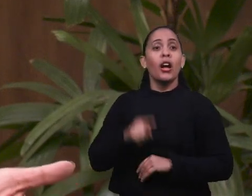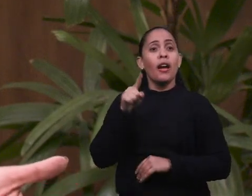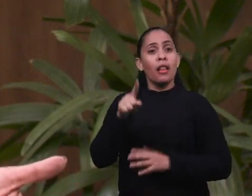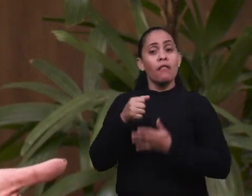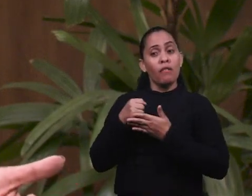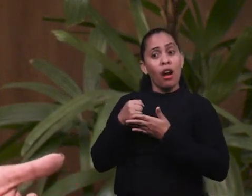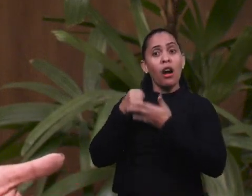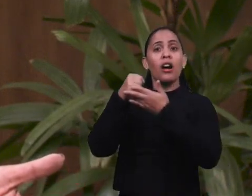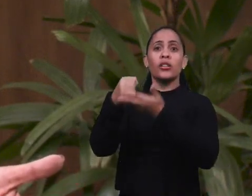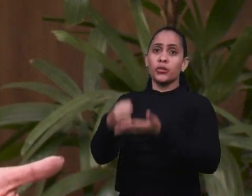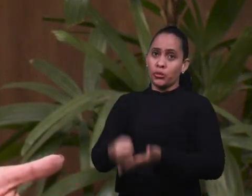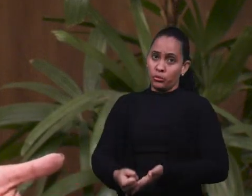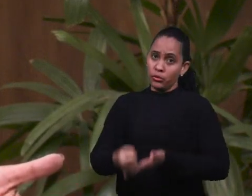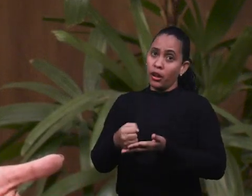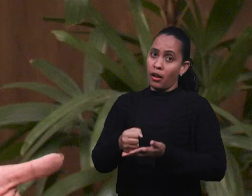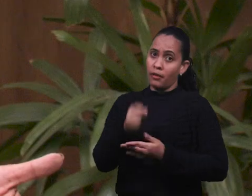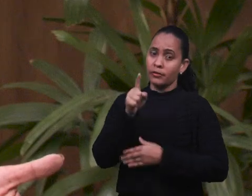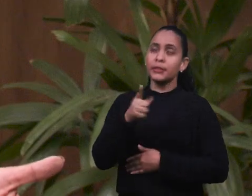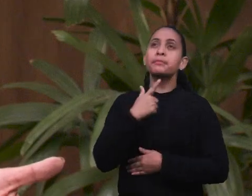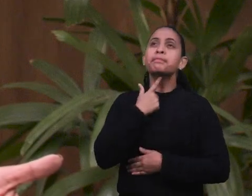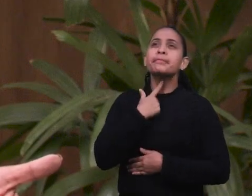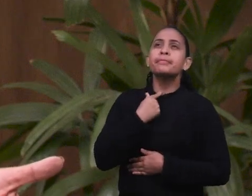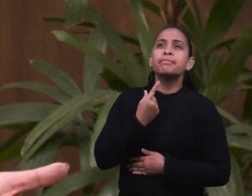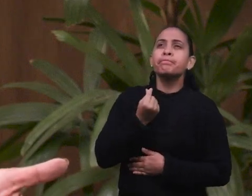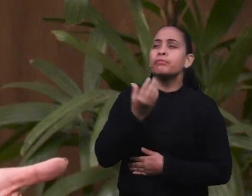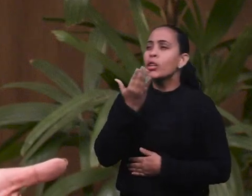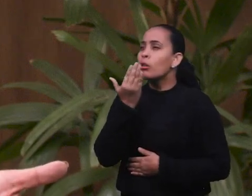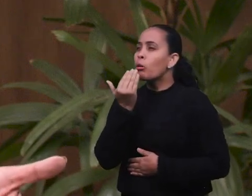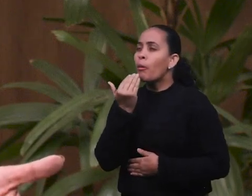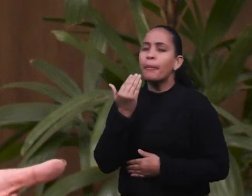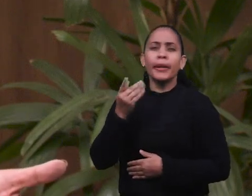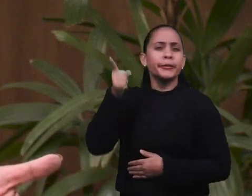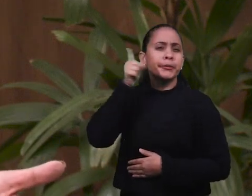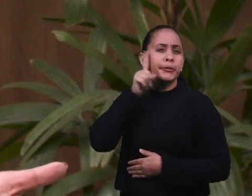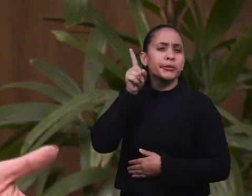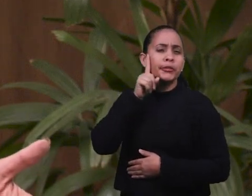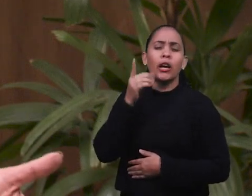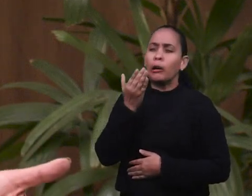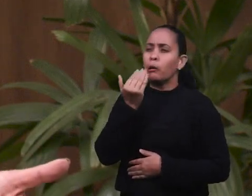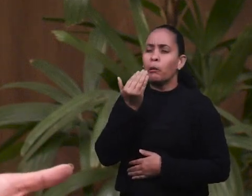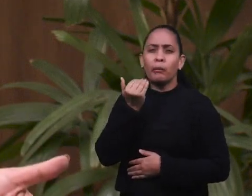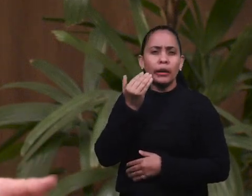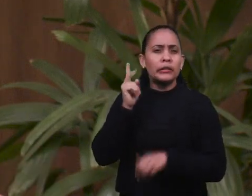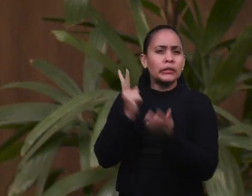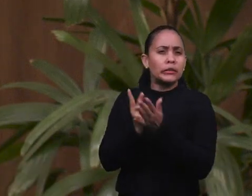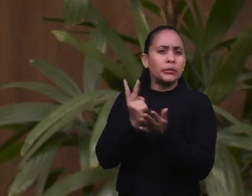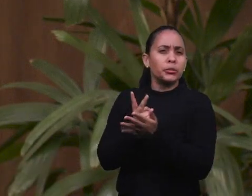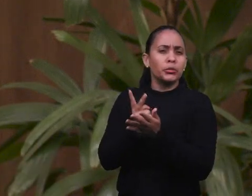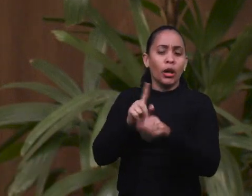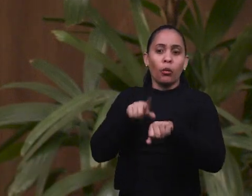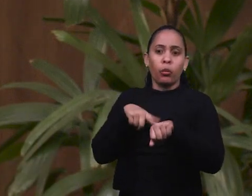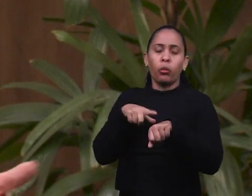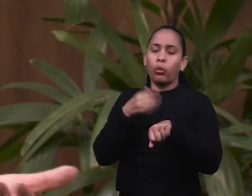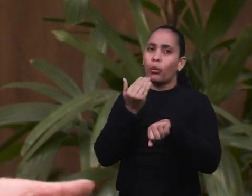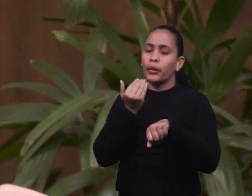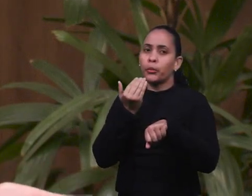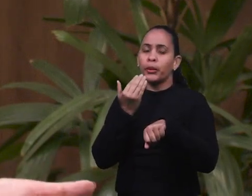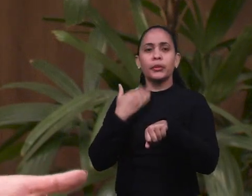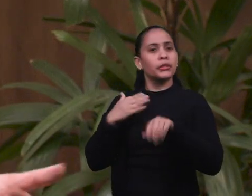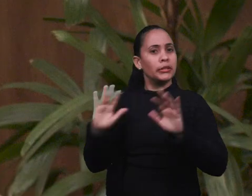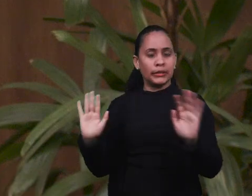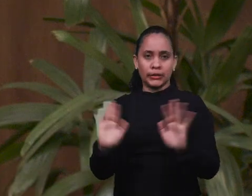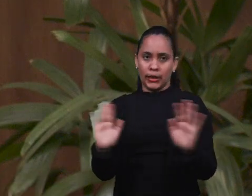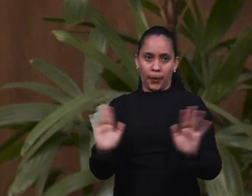né? Você não vai ter tanto desejo por comer bobagem, você vai ficar satisfeita com uma quantidade menor de comida. Só